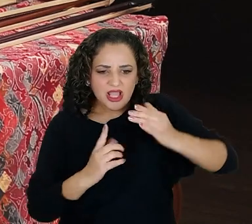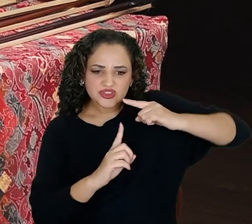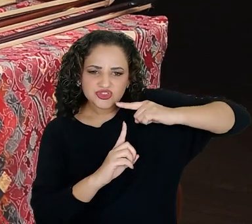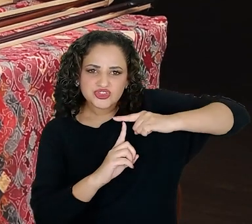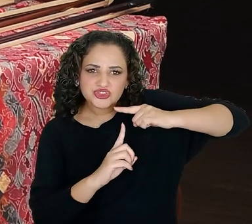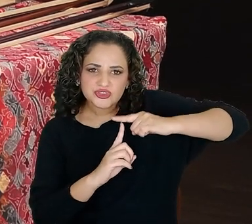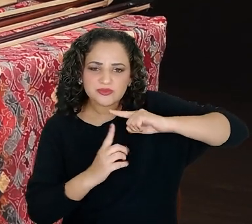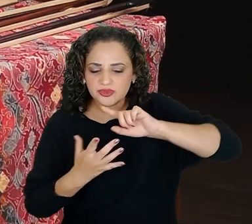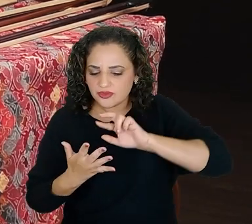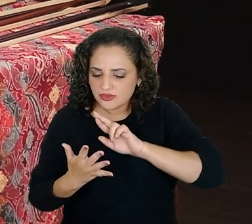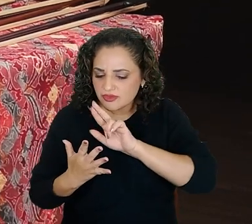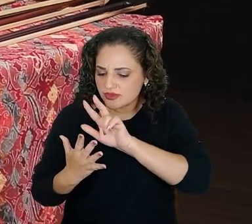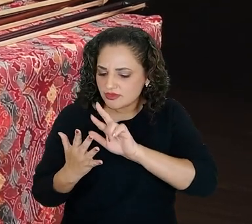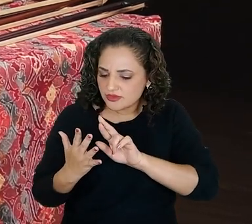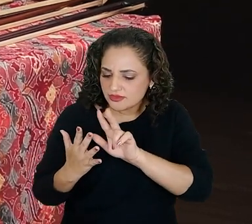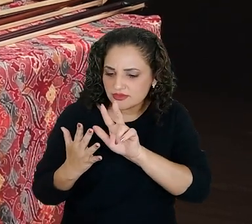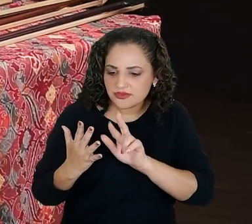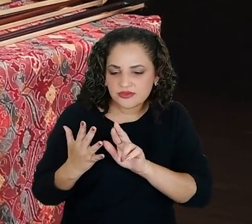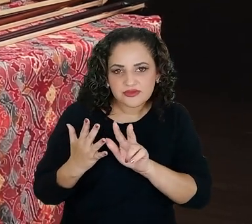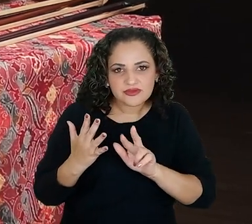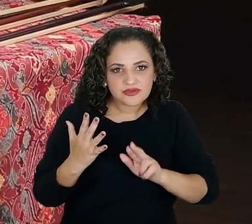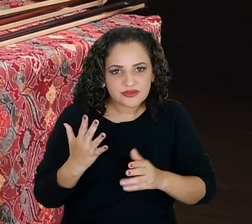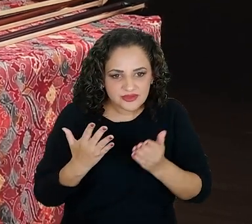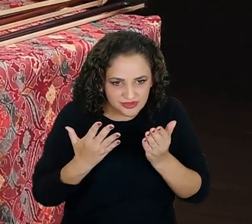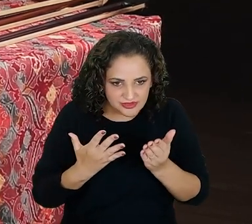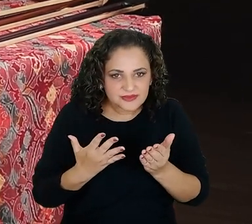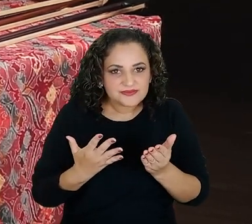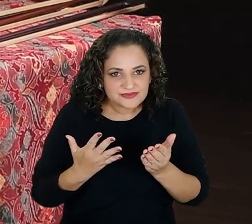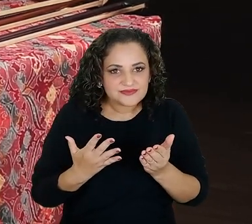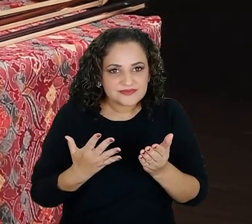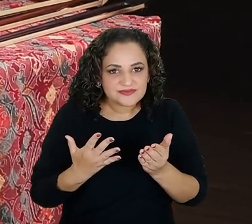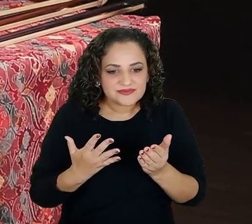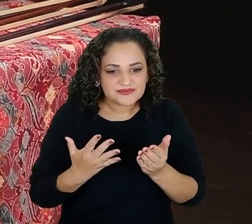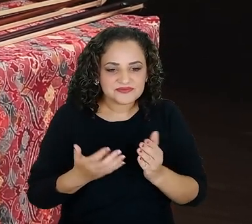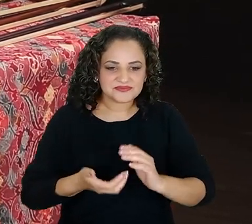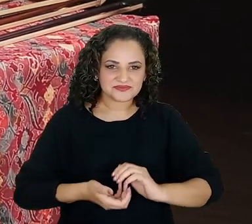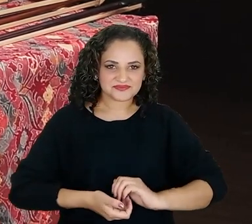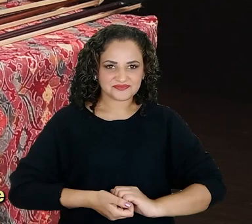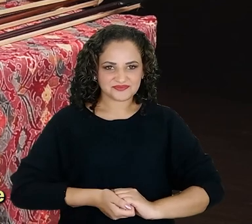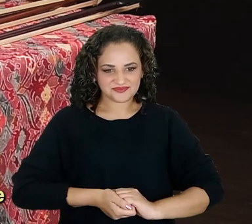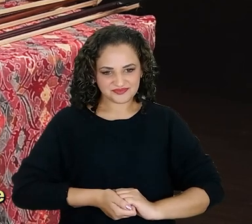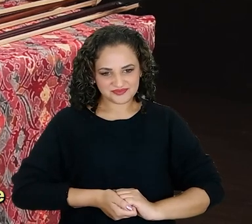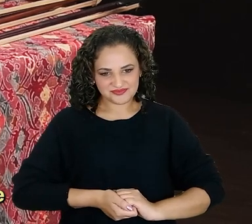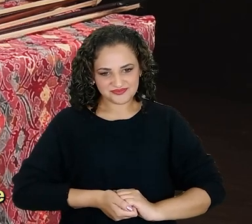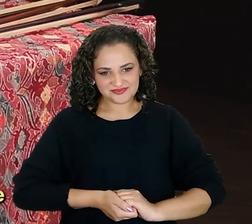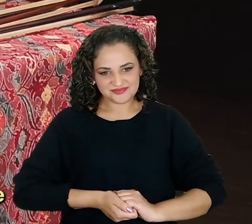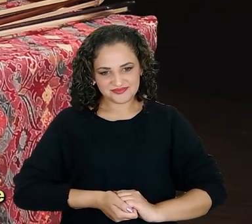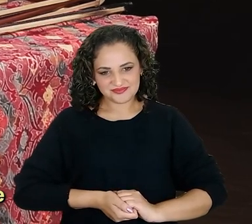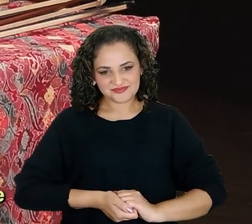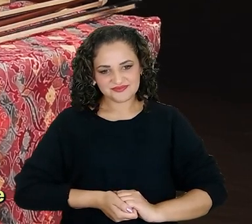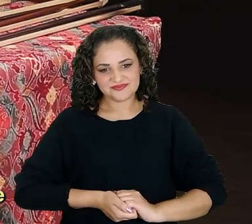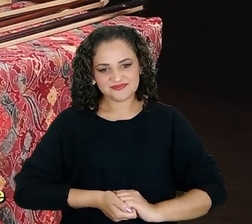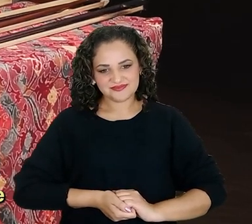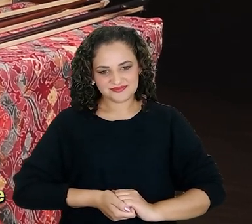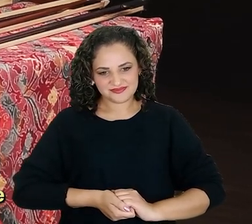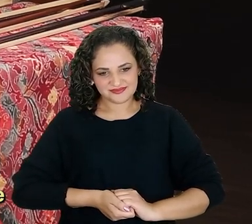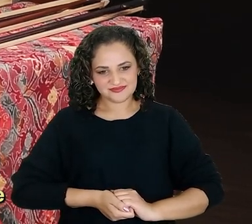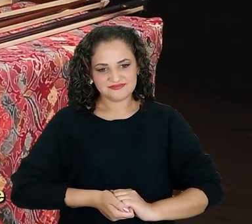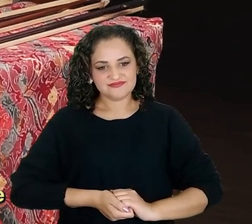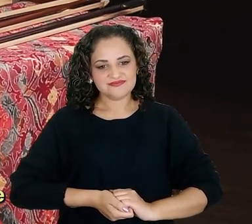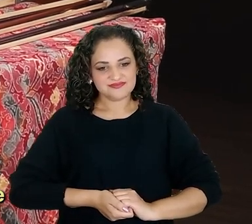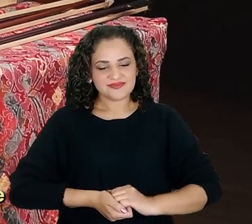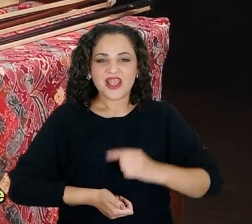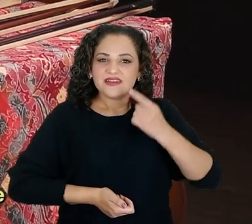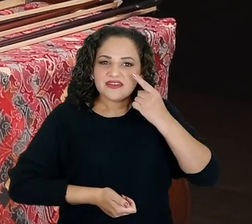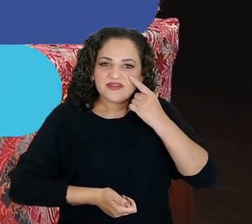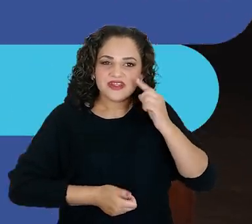Gama um arco de violoncelo moderno um ego de contrabaixo um pouco maior um arco de violão sendo Barroco que tem essa cabeça